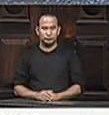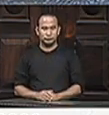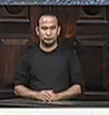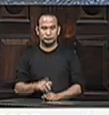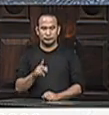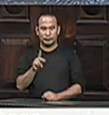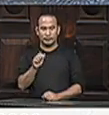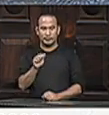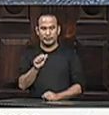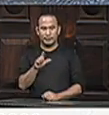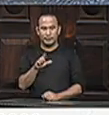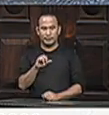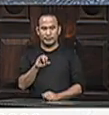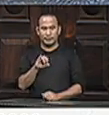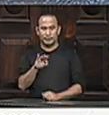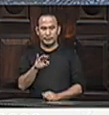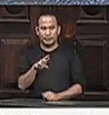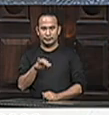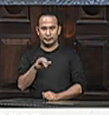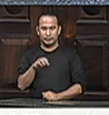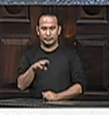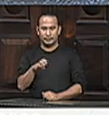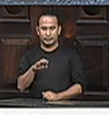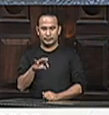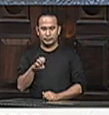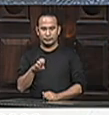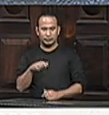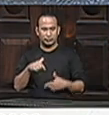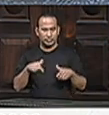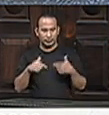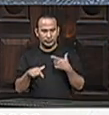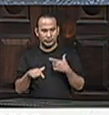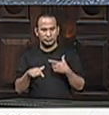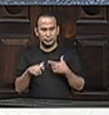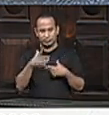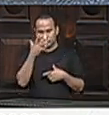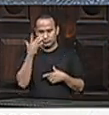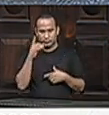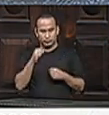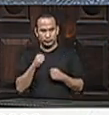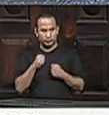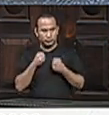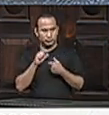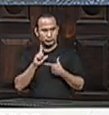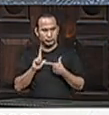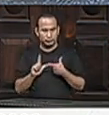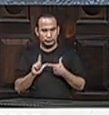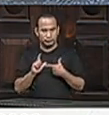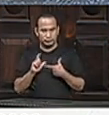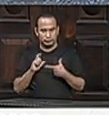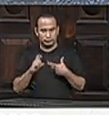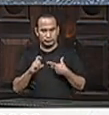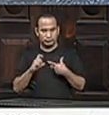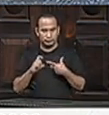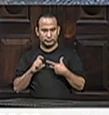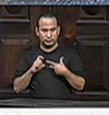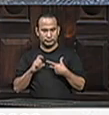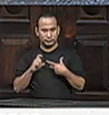o Conselho Estadual de Trabalho, Emprego e Geração de Renda será composto por 18 membros,